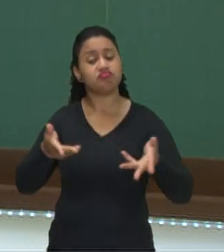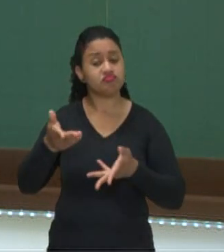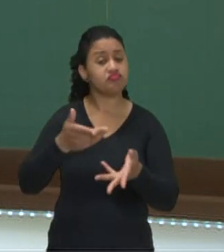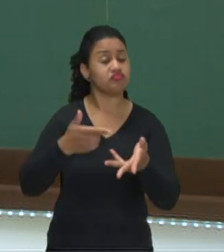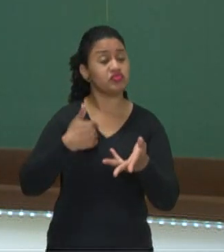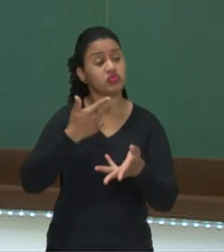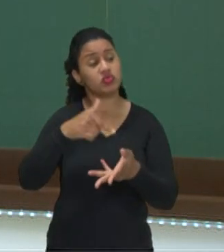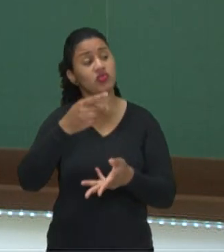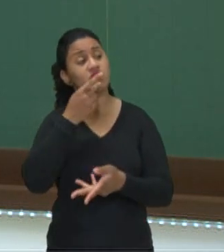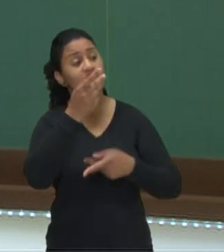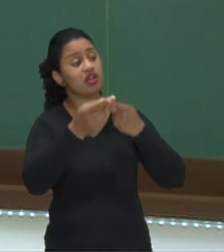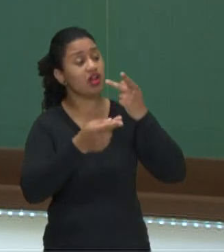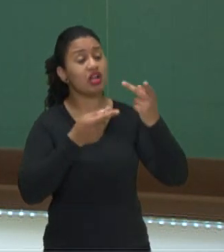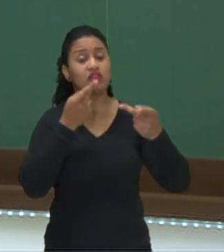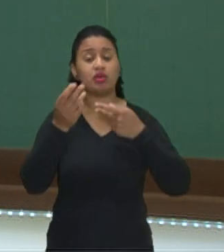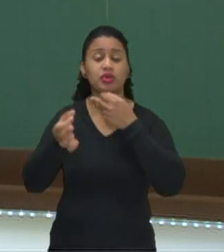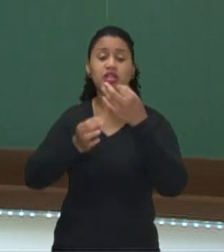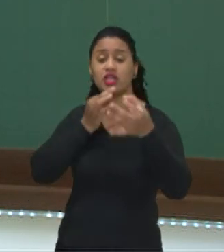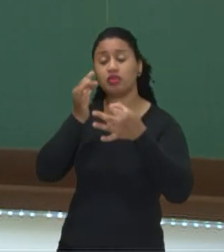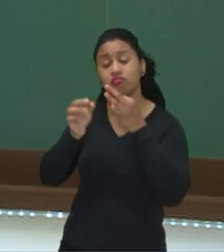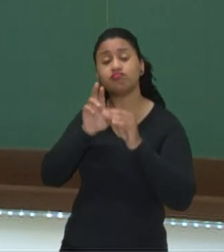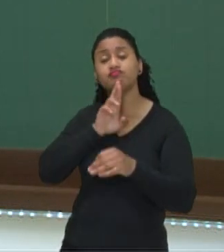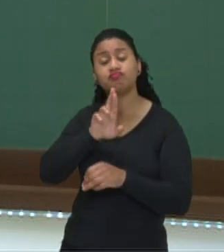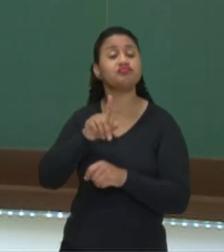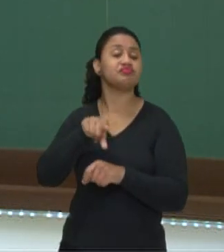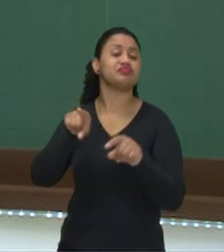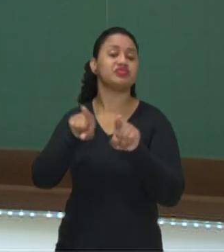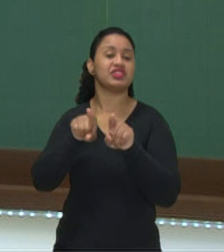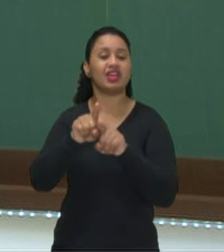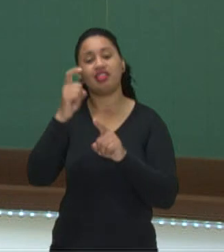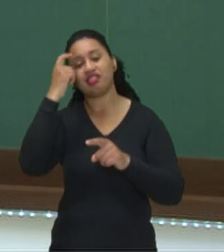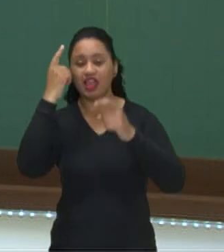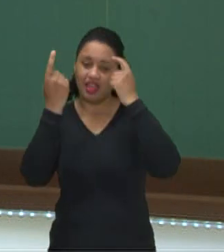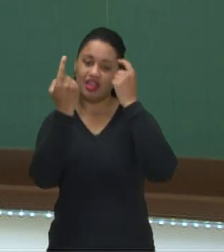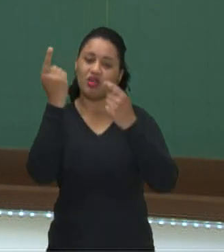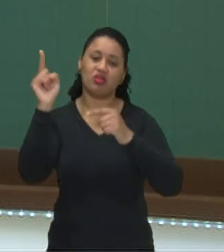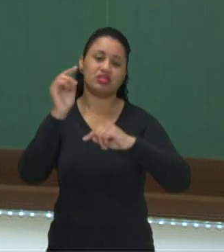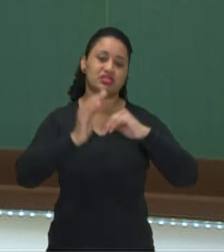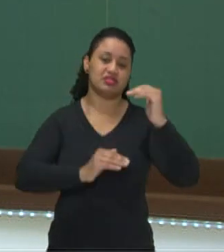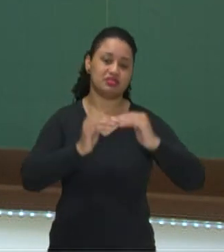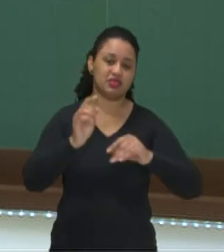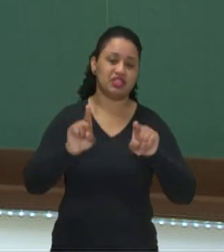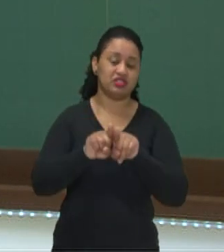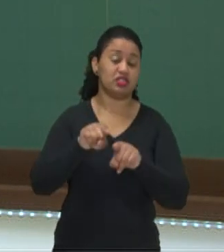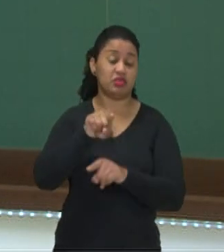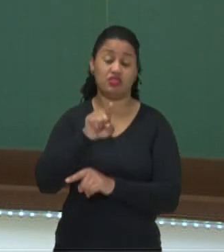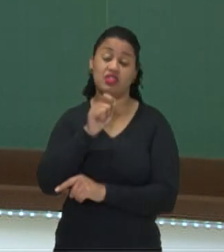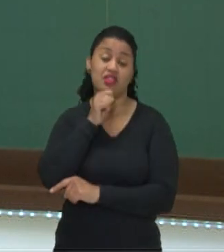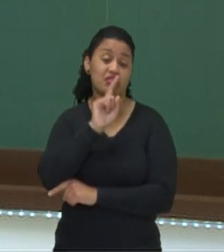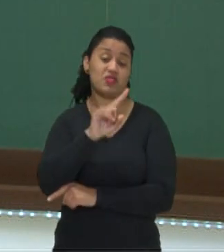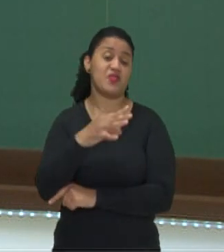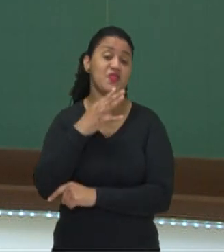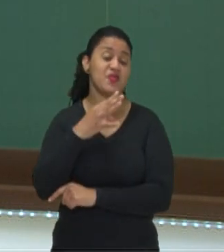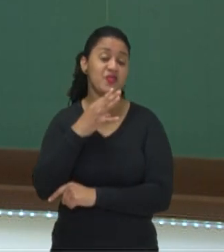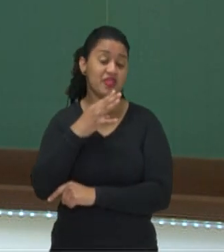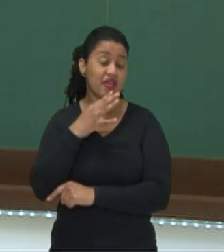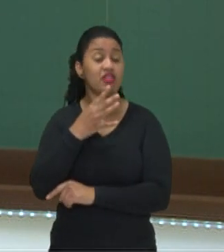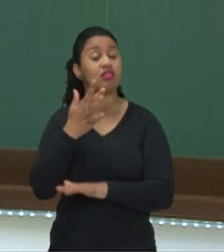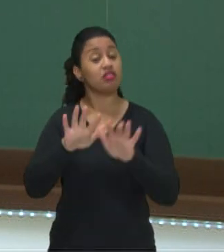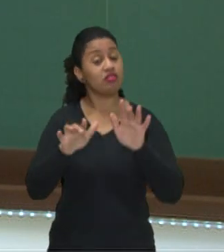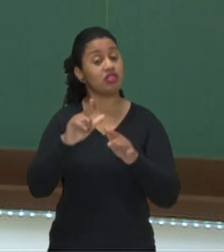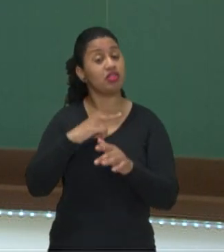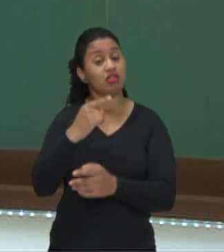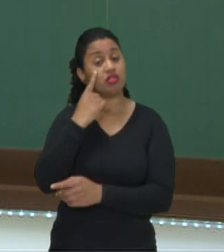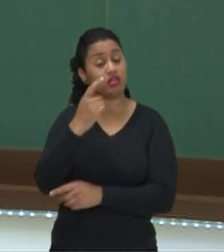e os colegas falam, os colegas respondem, vocês têm ideia de outras práticas que vocês não conheciam e que talvez vocês tenham interesse